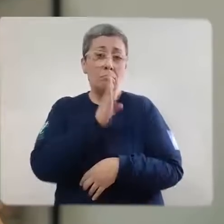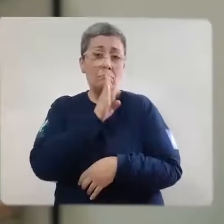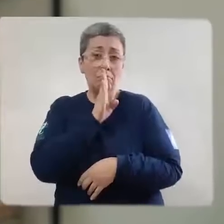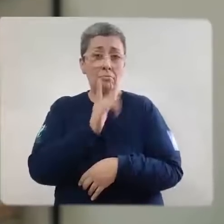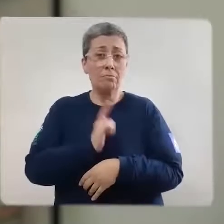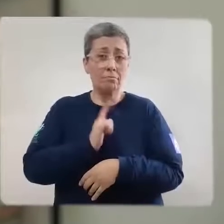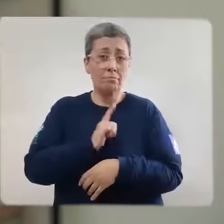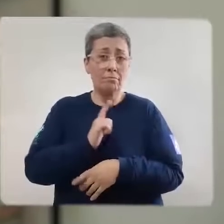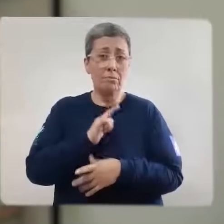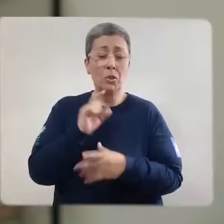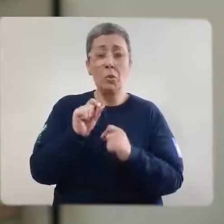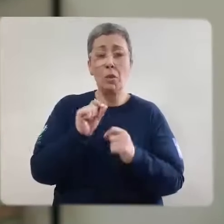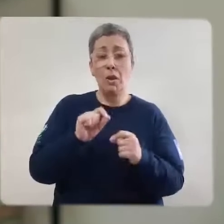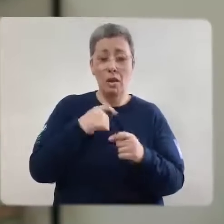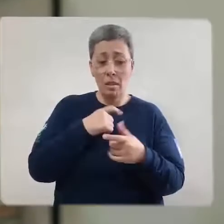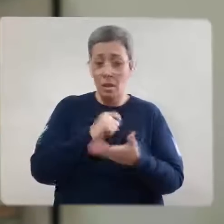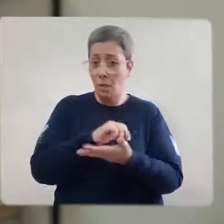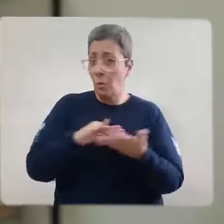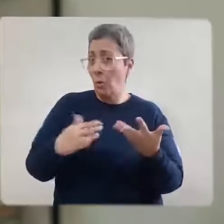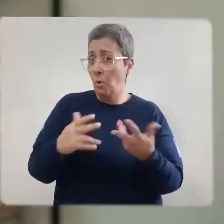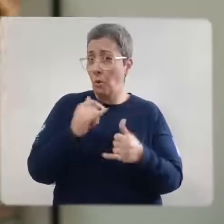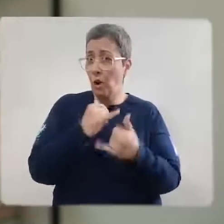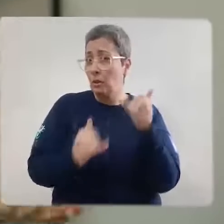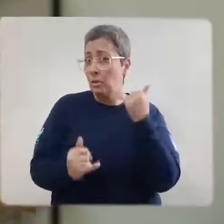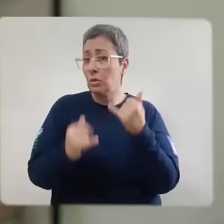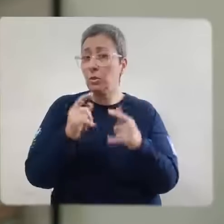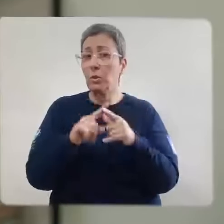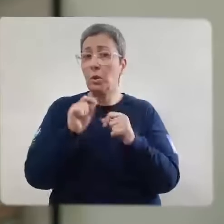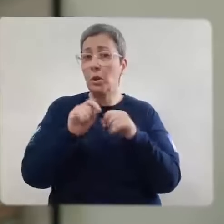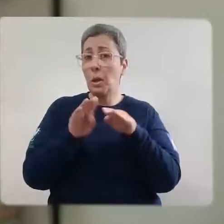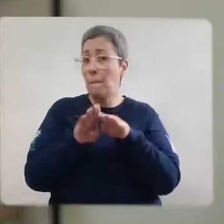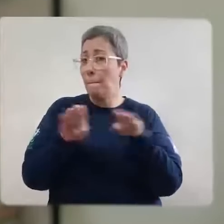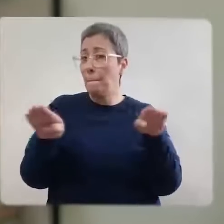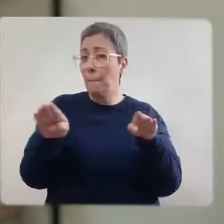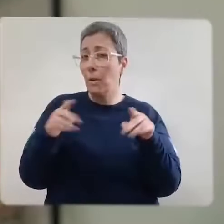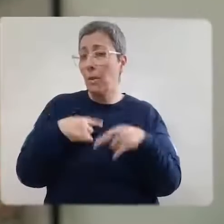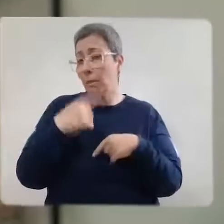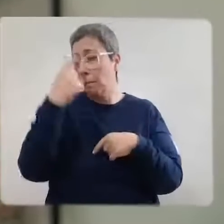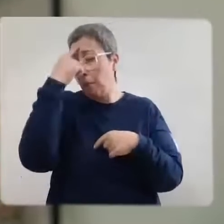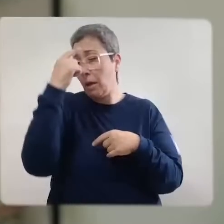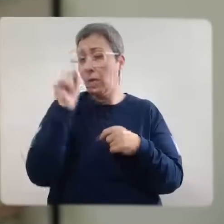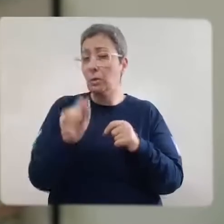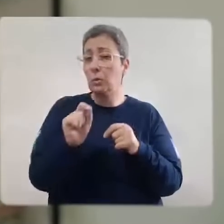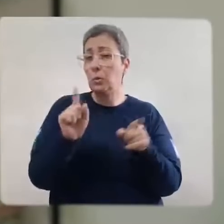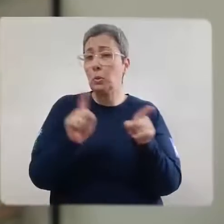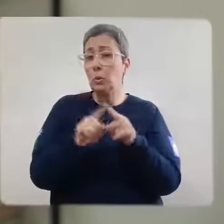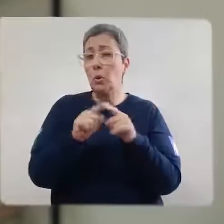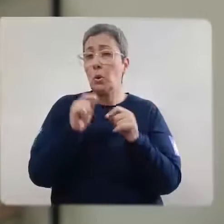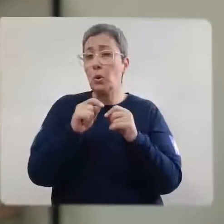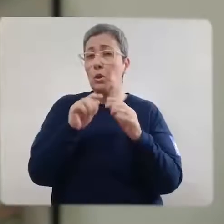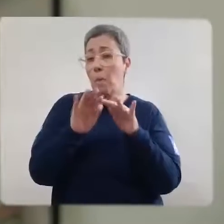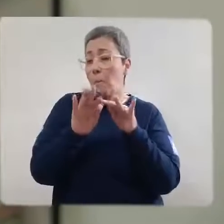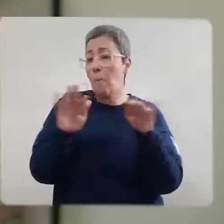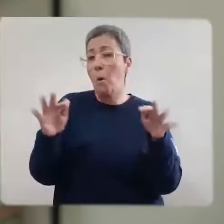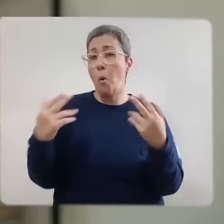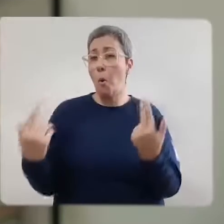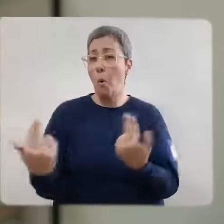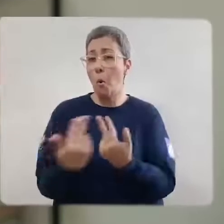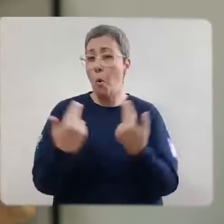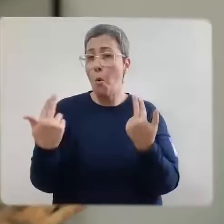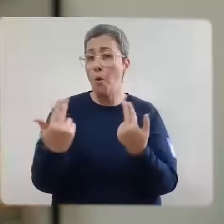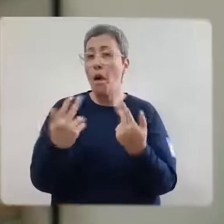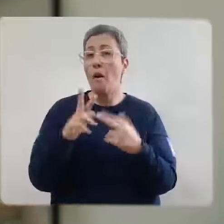quieta, né? Ou seja, com algo que aparentemente num padrão pensado de uma